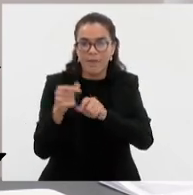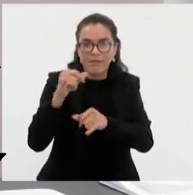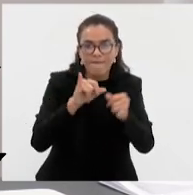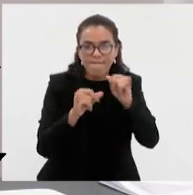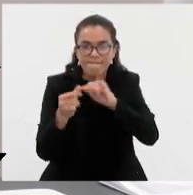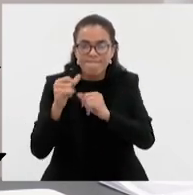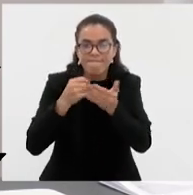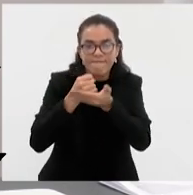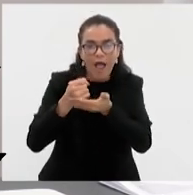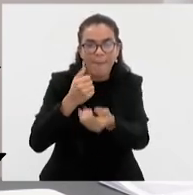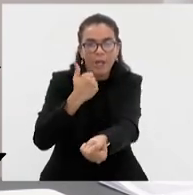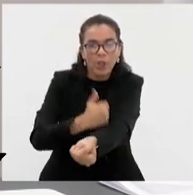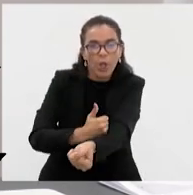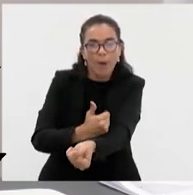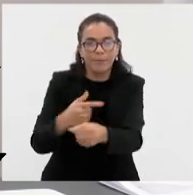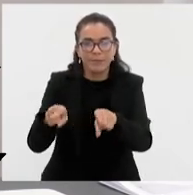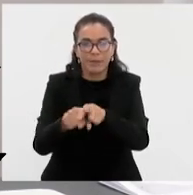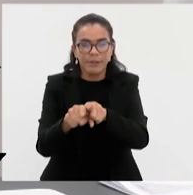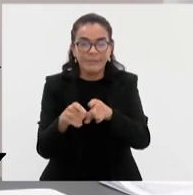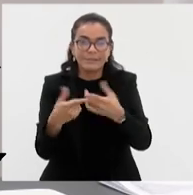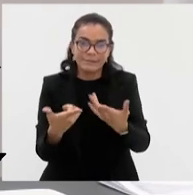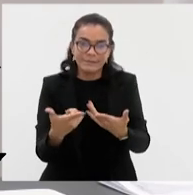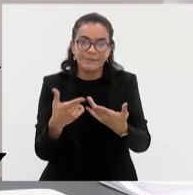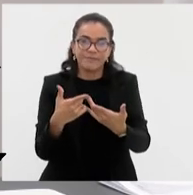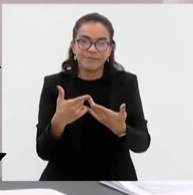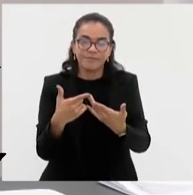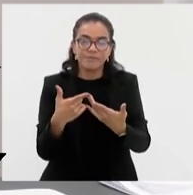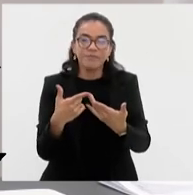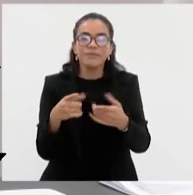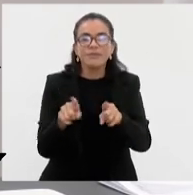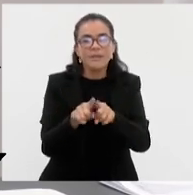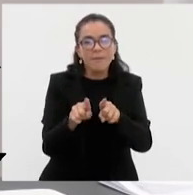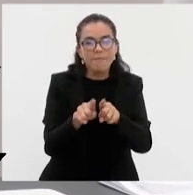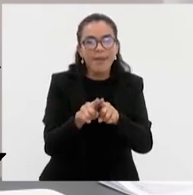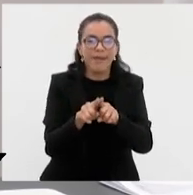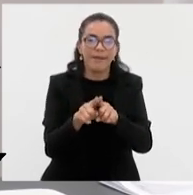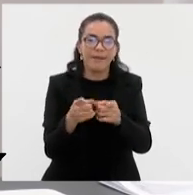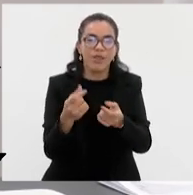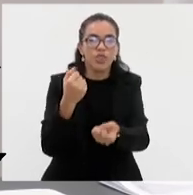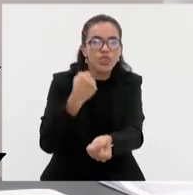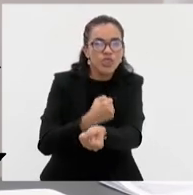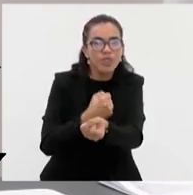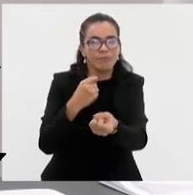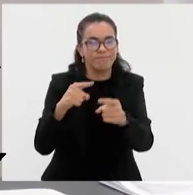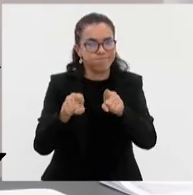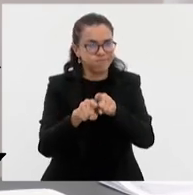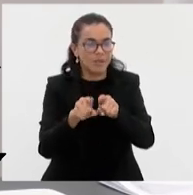um país avançado, haja vista que o próprio FDA, que é o órgão regulatório americano, serve de